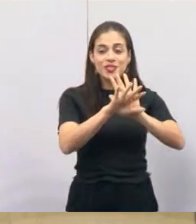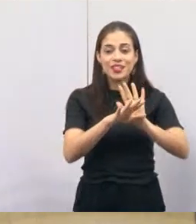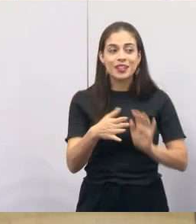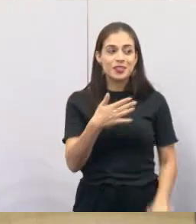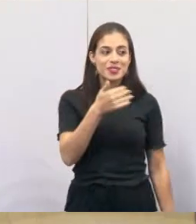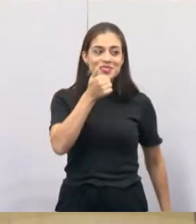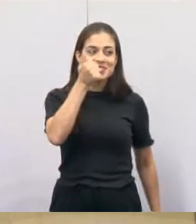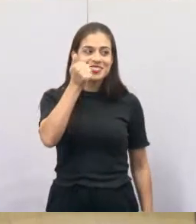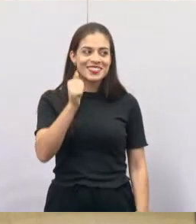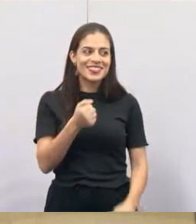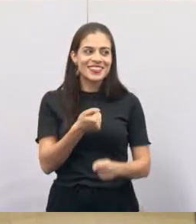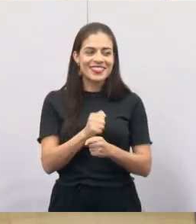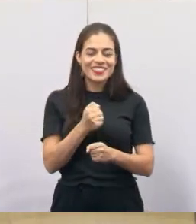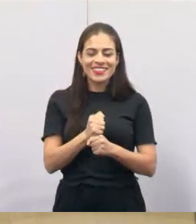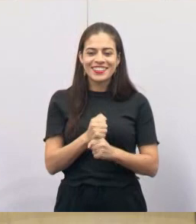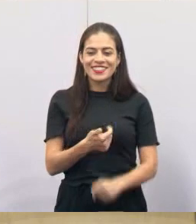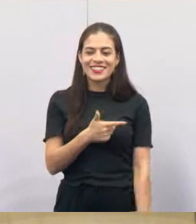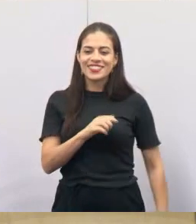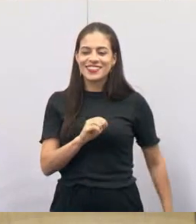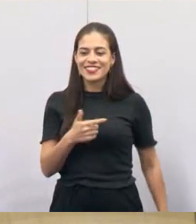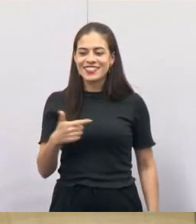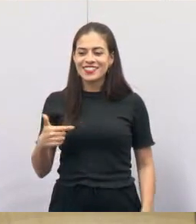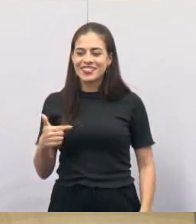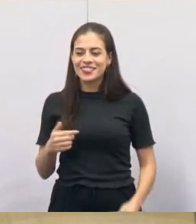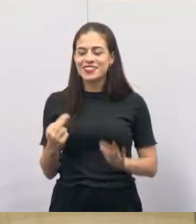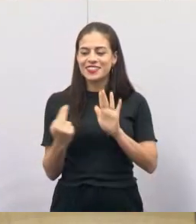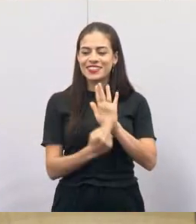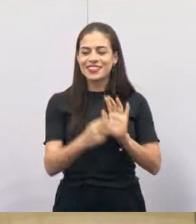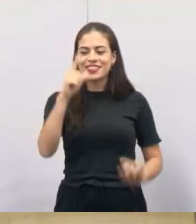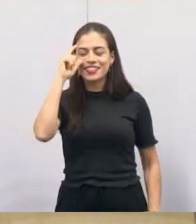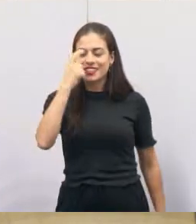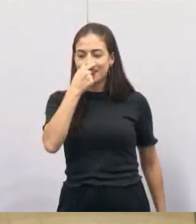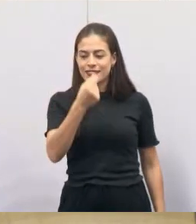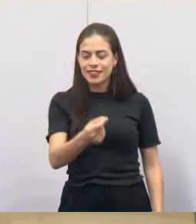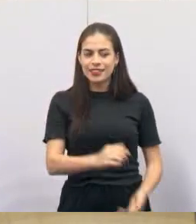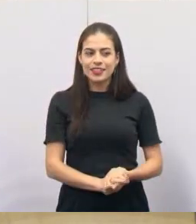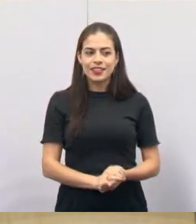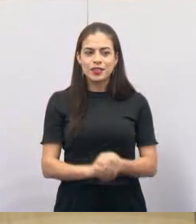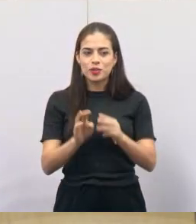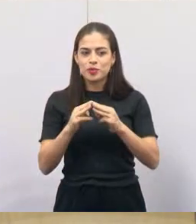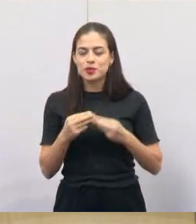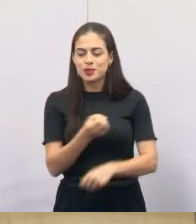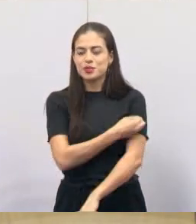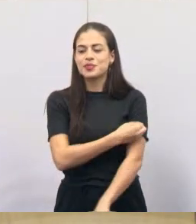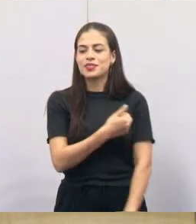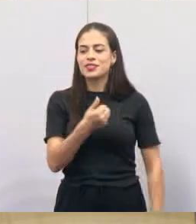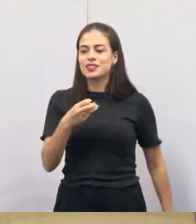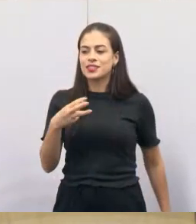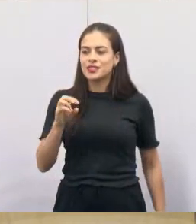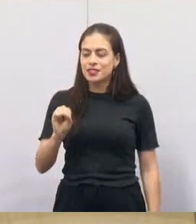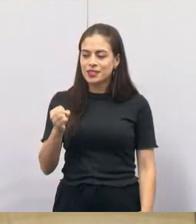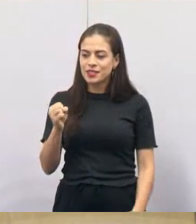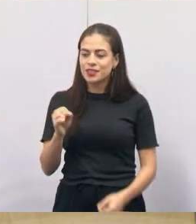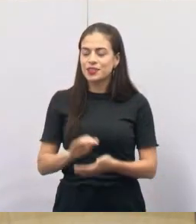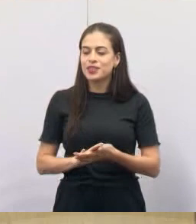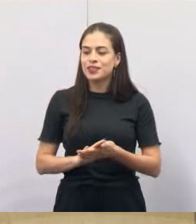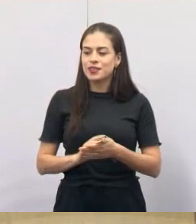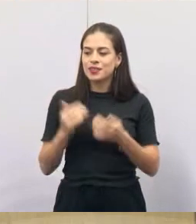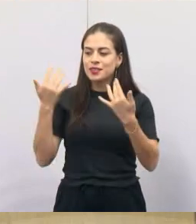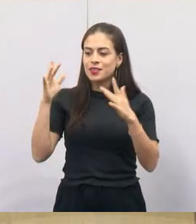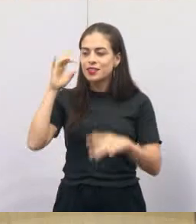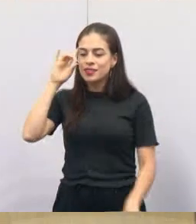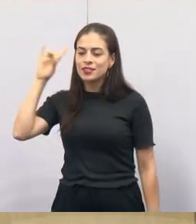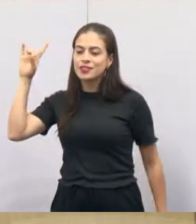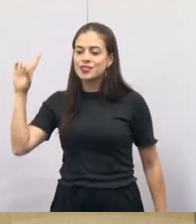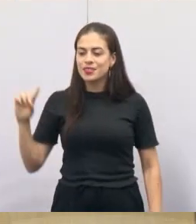melhores do ano 2022. Autoria, Abner. Moção 1138. Moção com relatório pelo transcurso do Dia Internacional